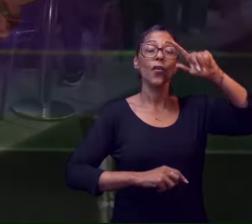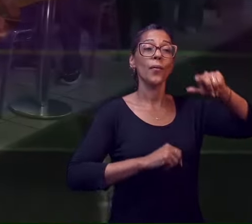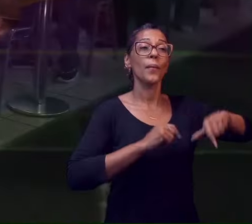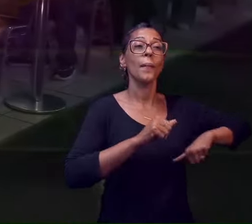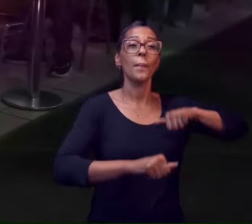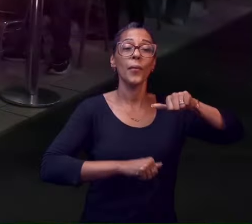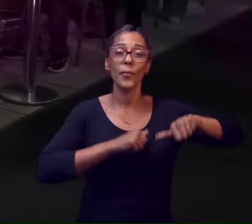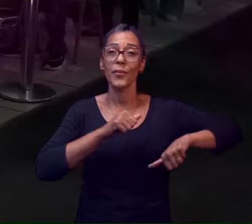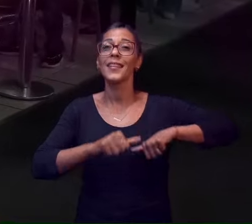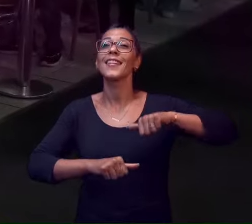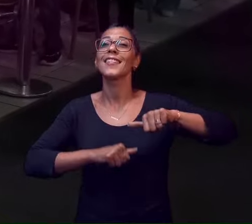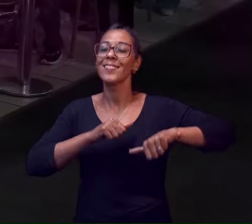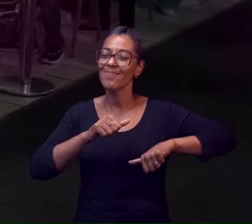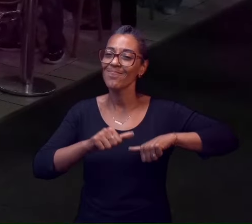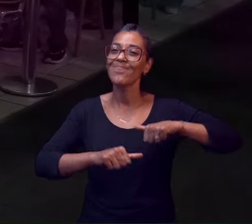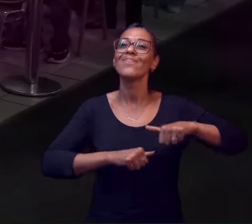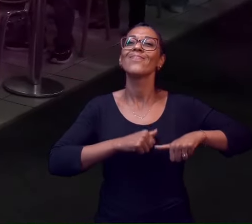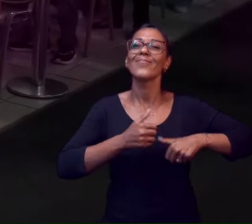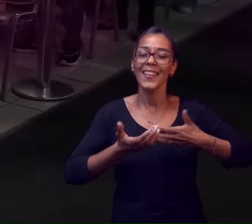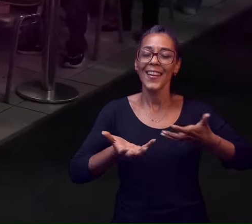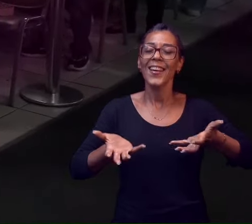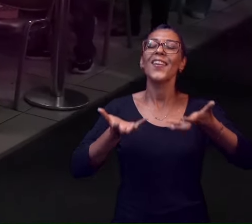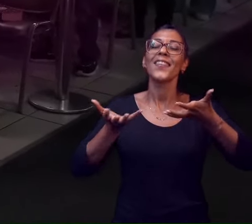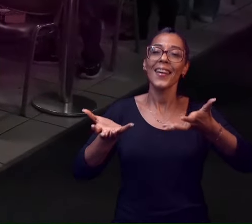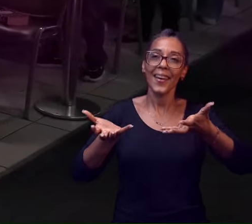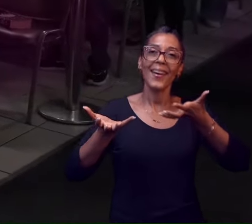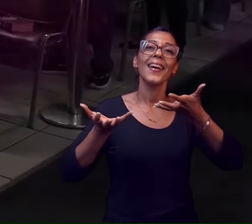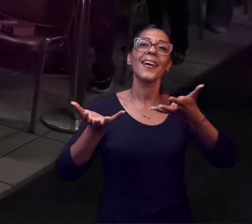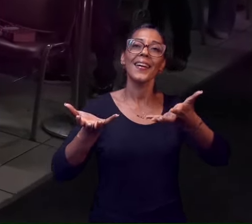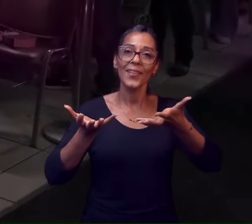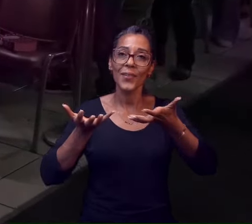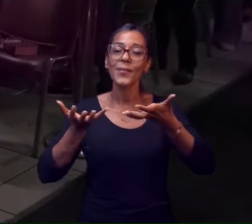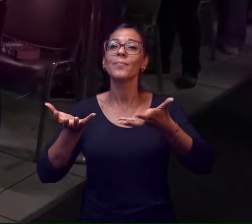eu quero ser